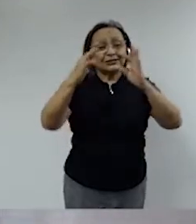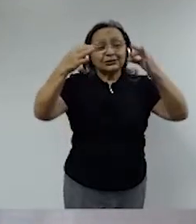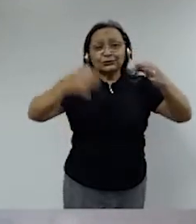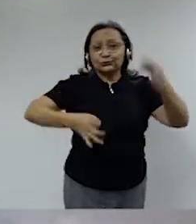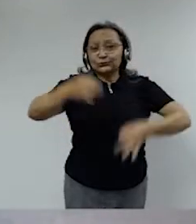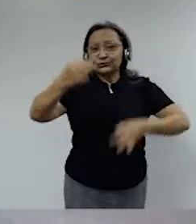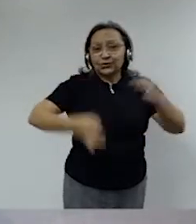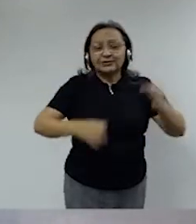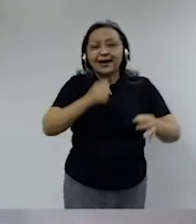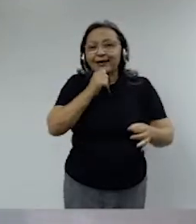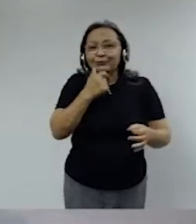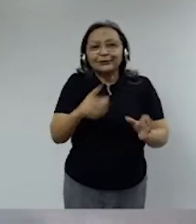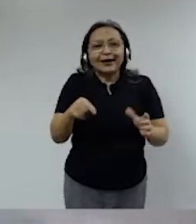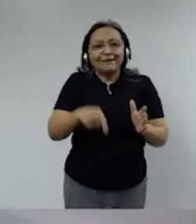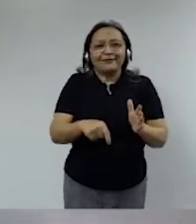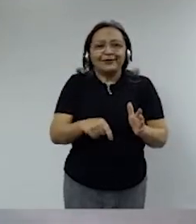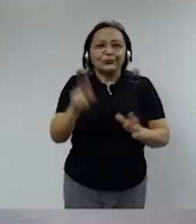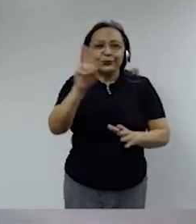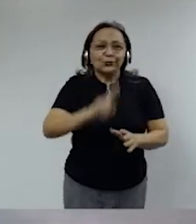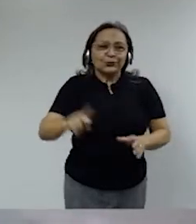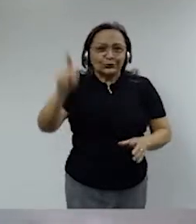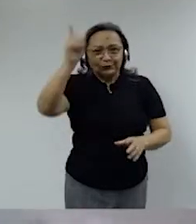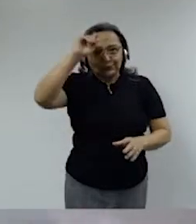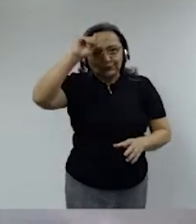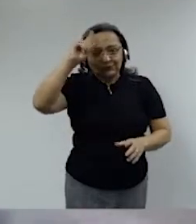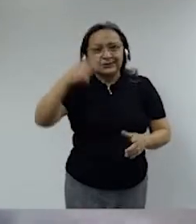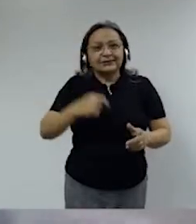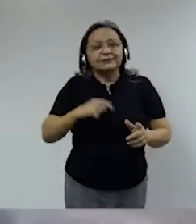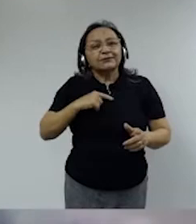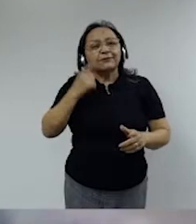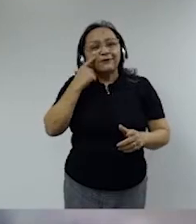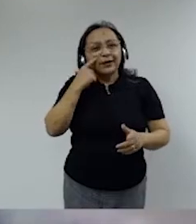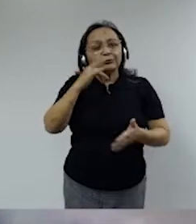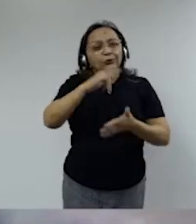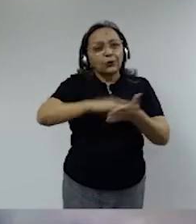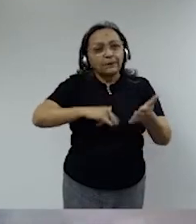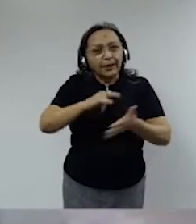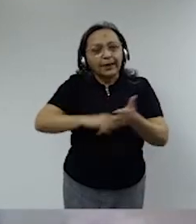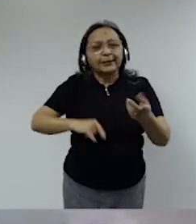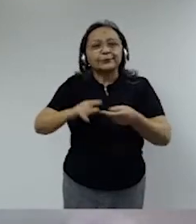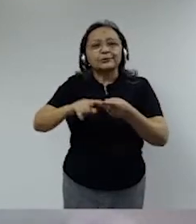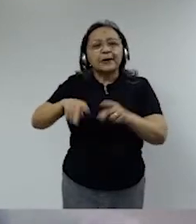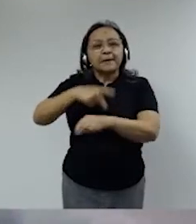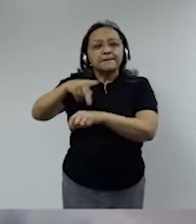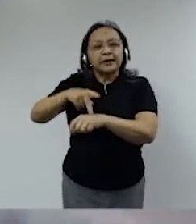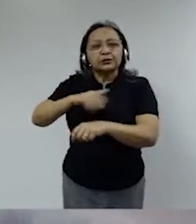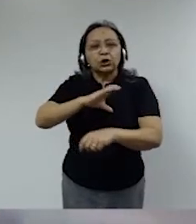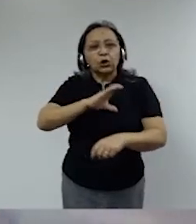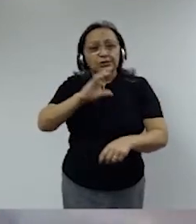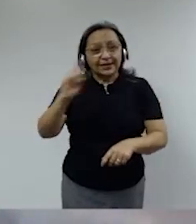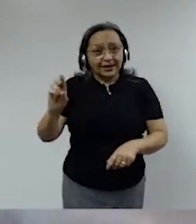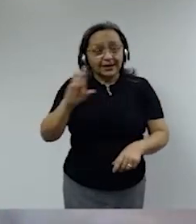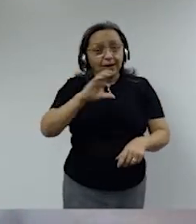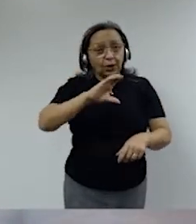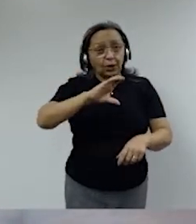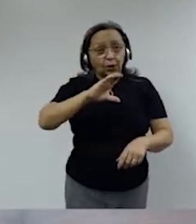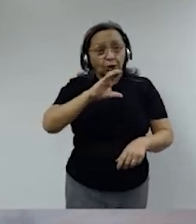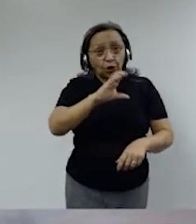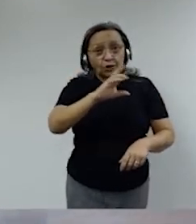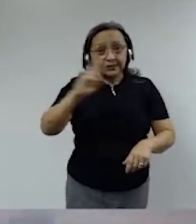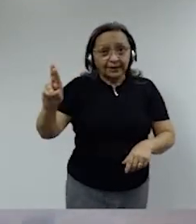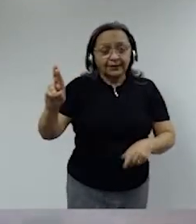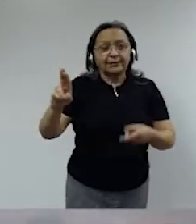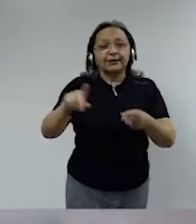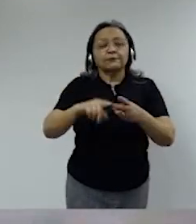no direito convencional, nos tratados internacionais, ou lá no Pacto São José da Costa Rica, se você for lá no